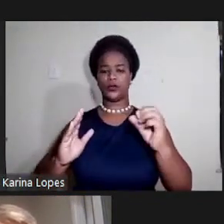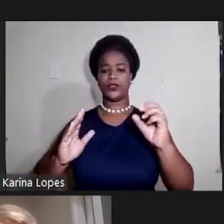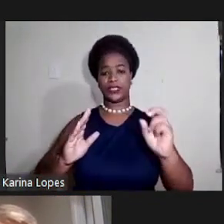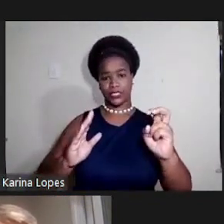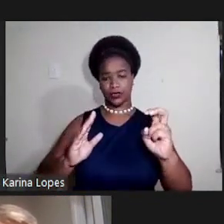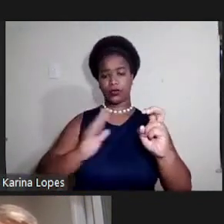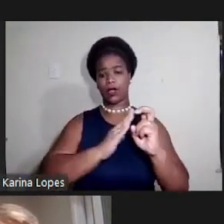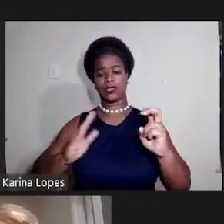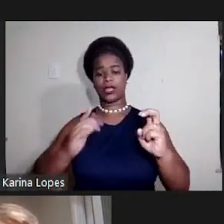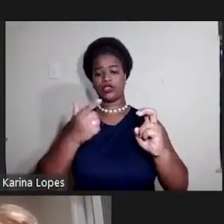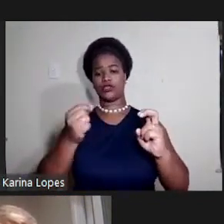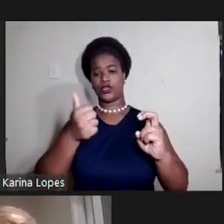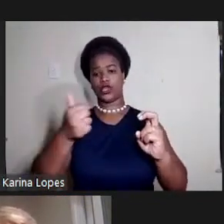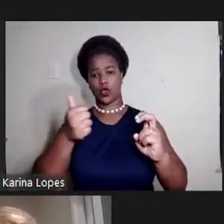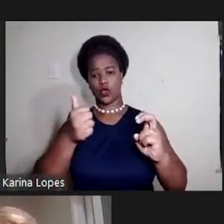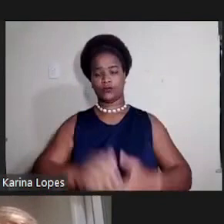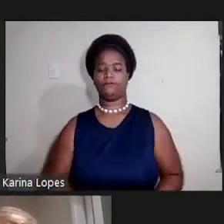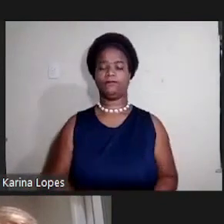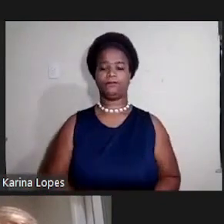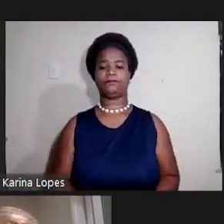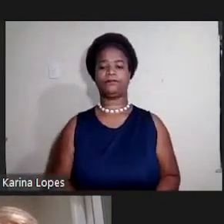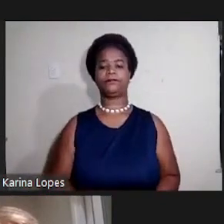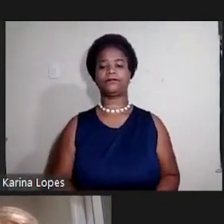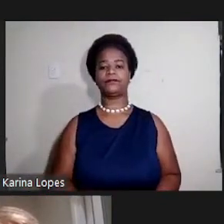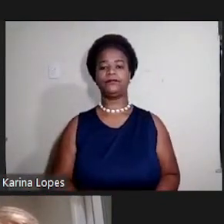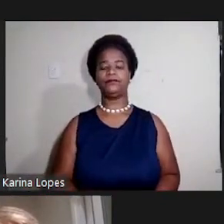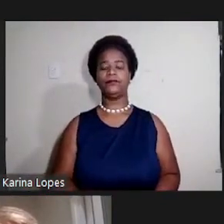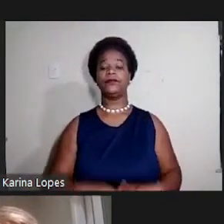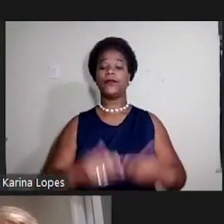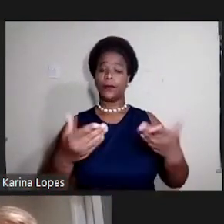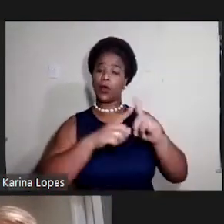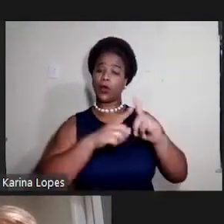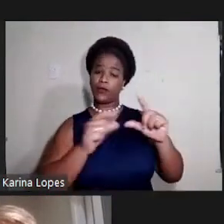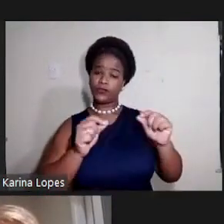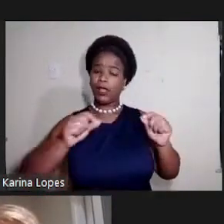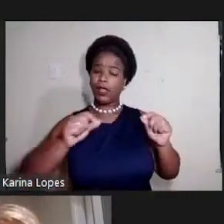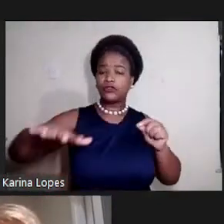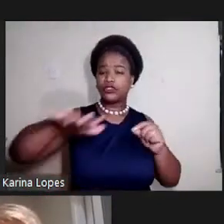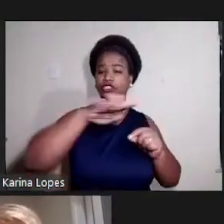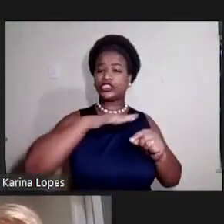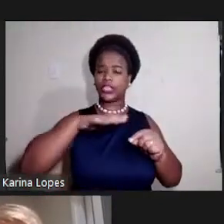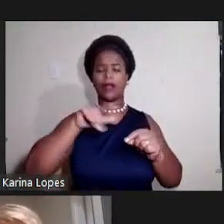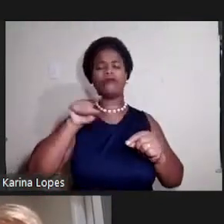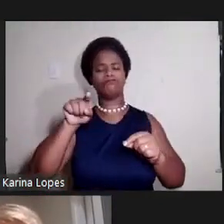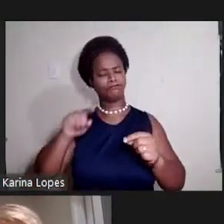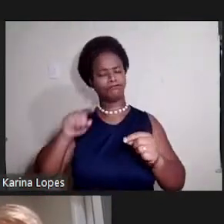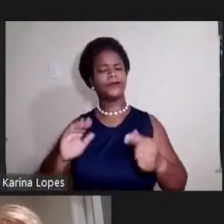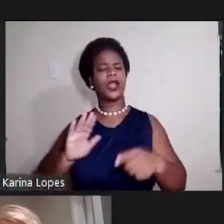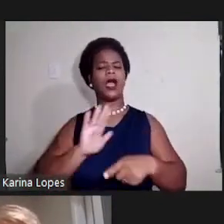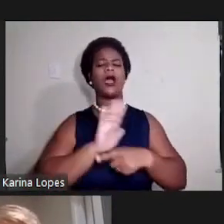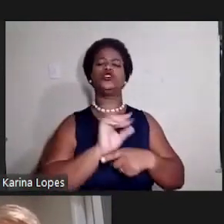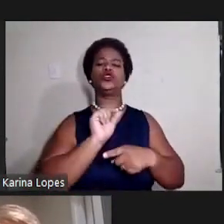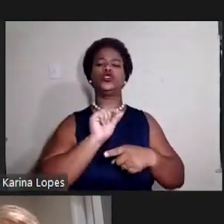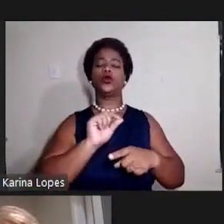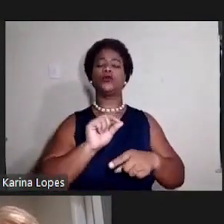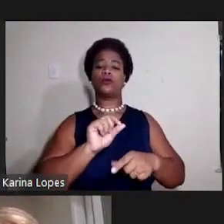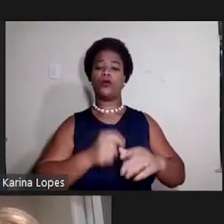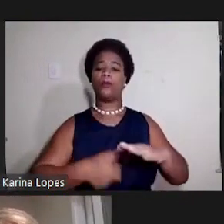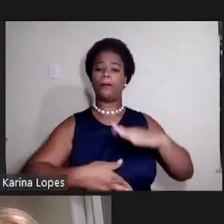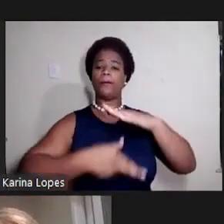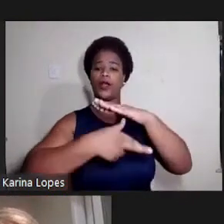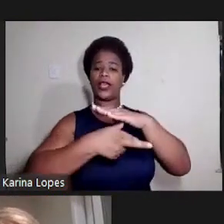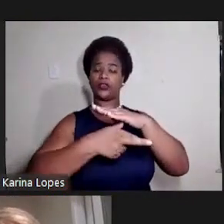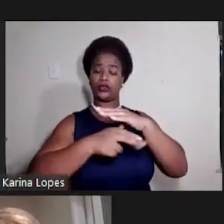2005 a 2011. Para a UFJF como um todo, contribuiu como pró-reitor de pós-graduação entre 2011 e